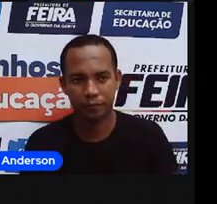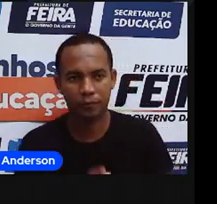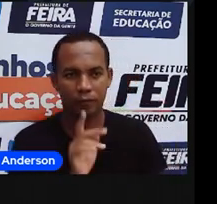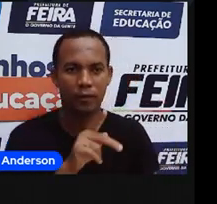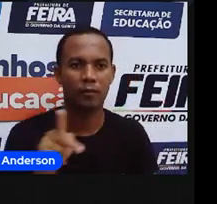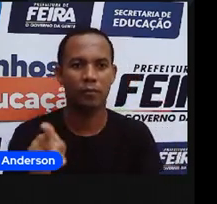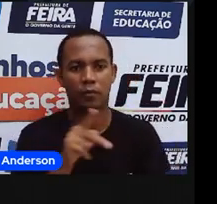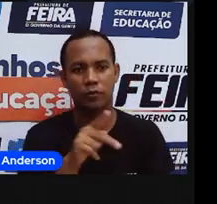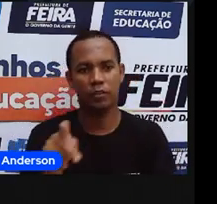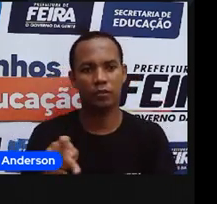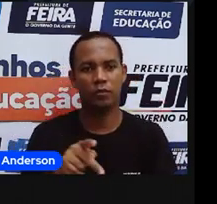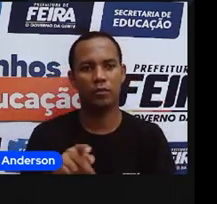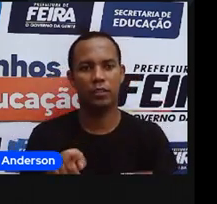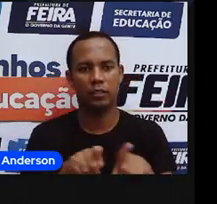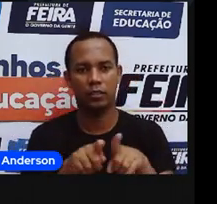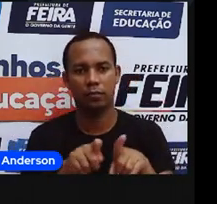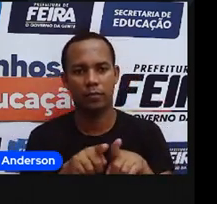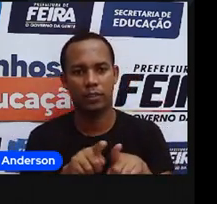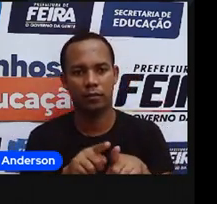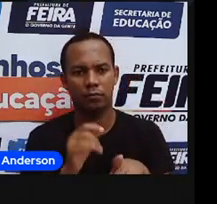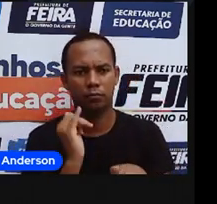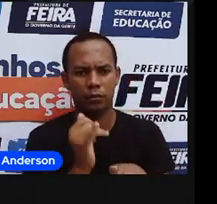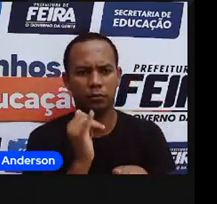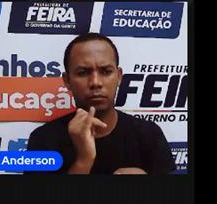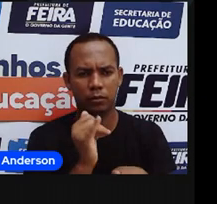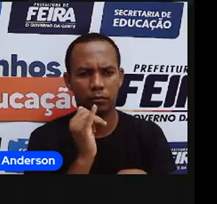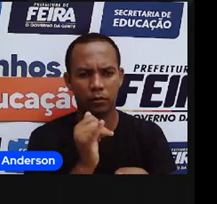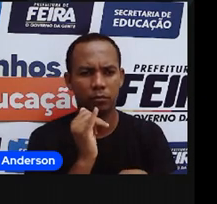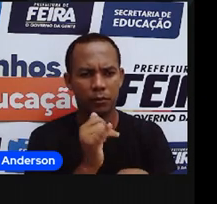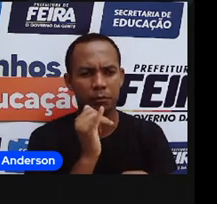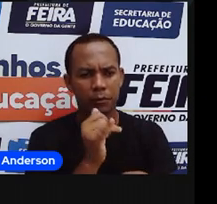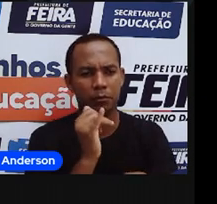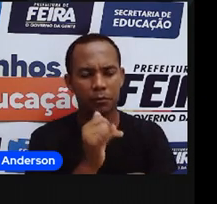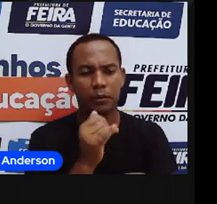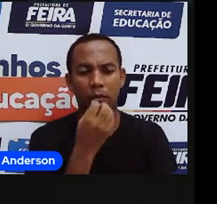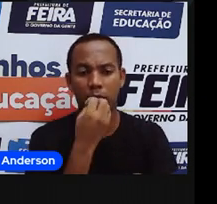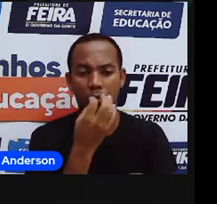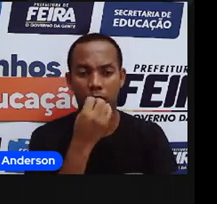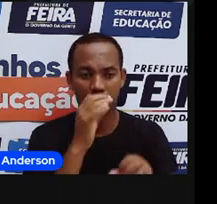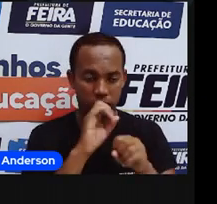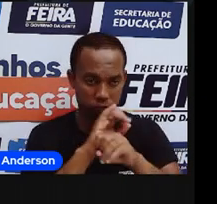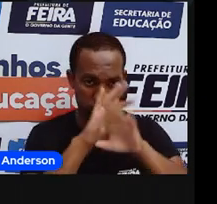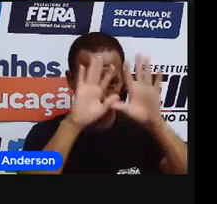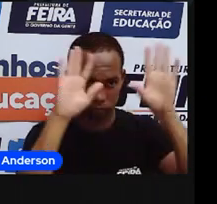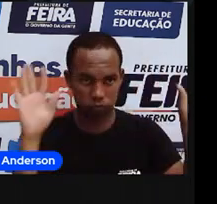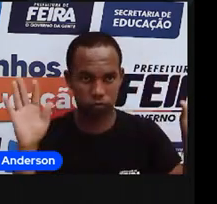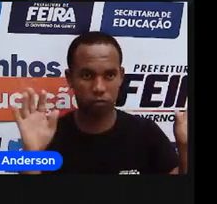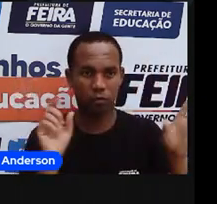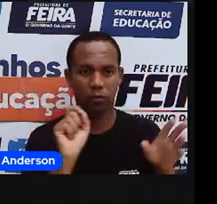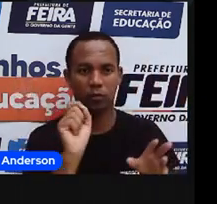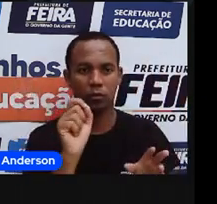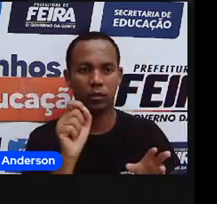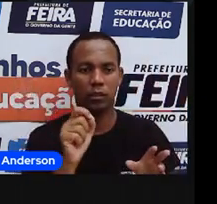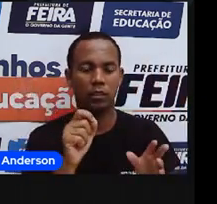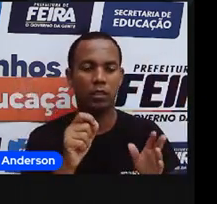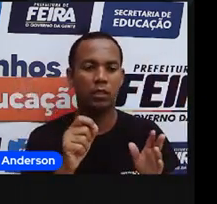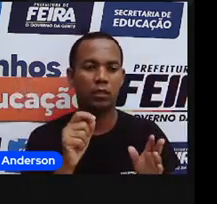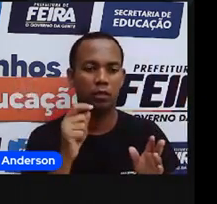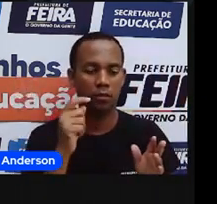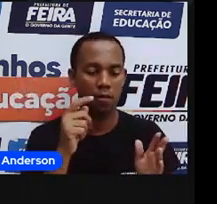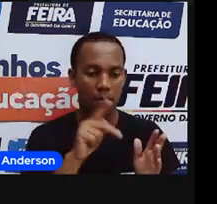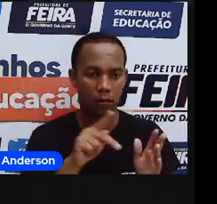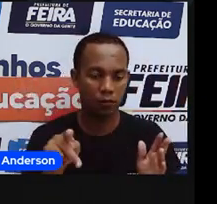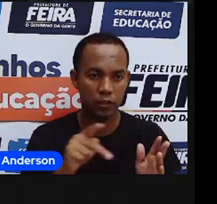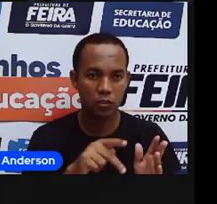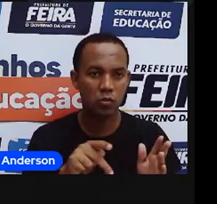orientações. Um beijo aí pra Jerusa, realmente, suas orientações foram nota 10, ela me indicou vários vídeos, né? E aí a Pro